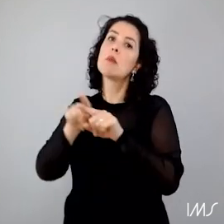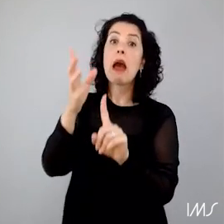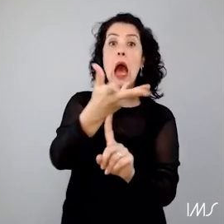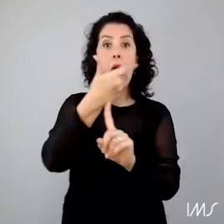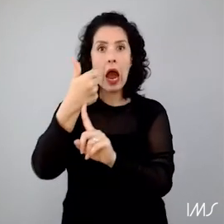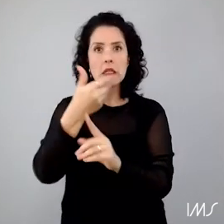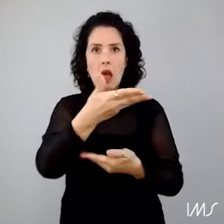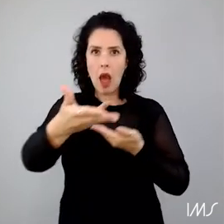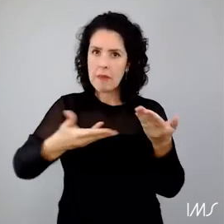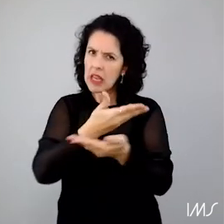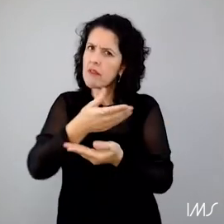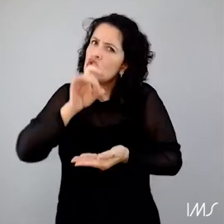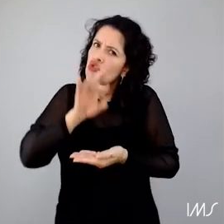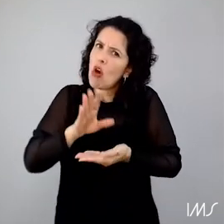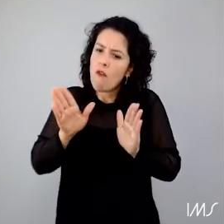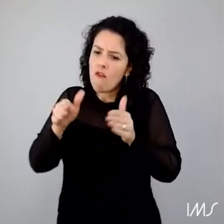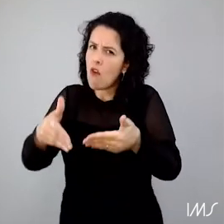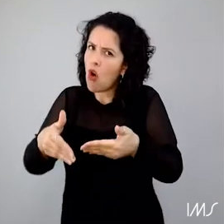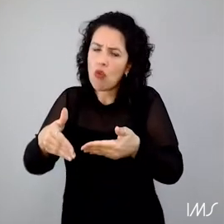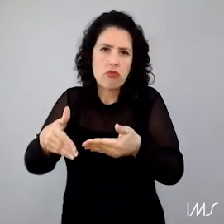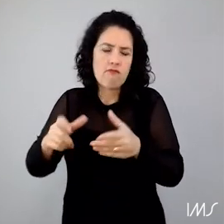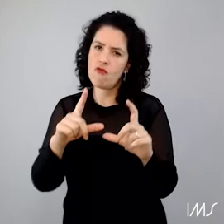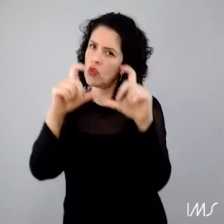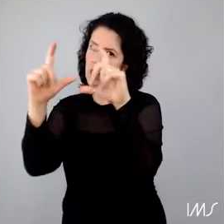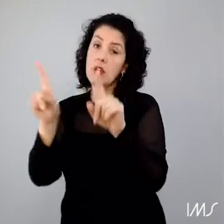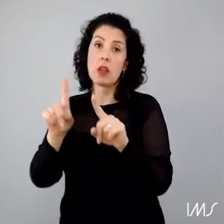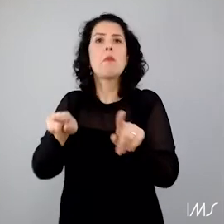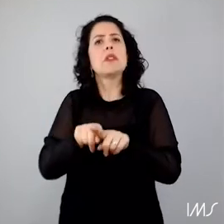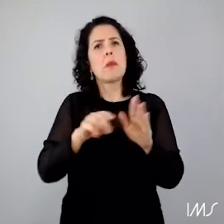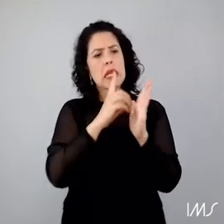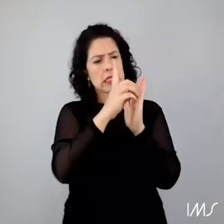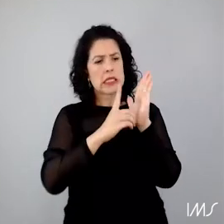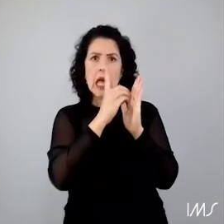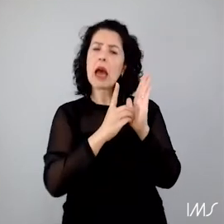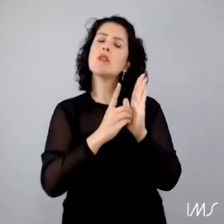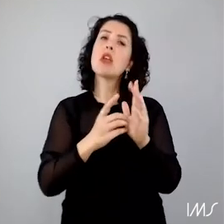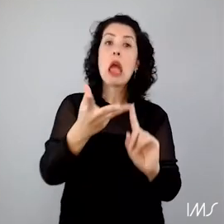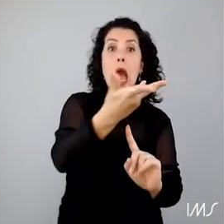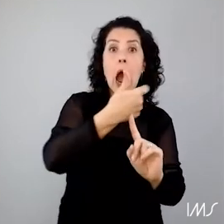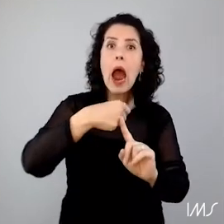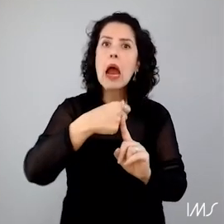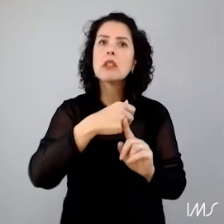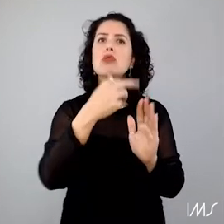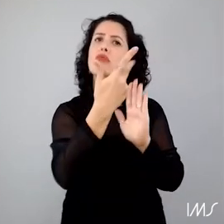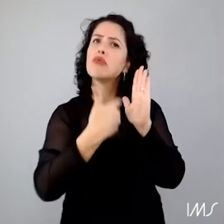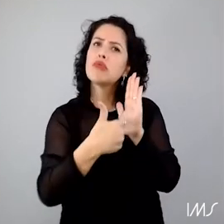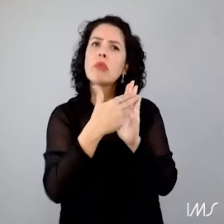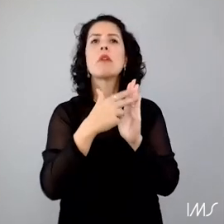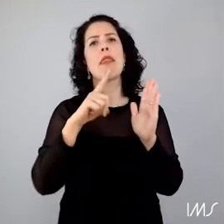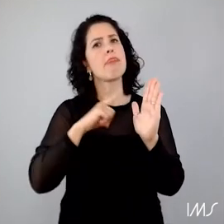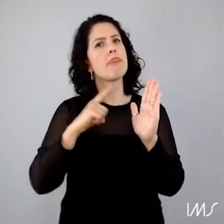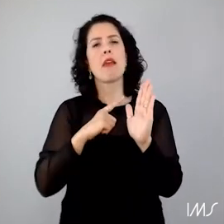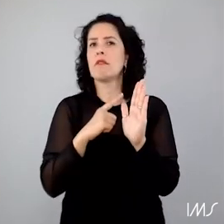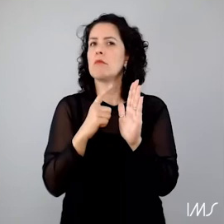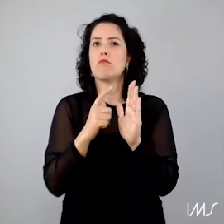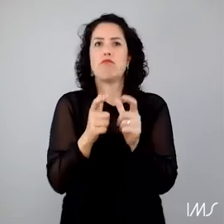Então, não só o campo da fotografia, o campo das artes gráficas, o campo do design, enfim, as contribuições foram enormes, as interações